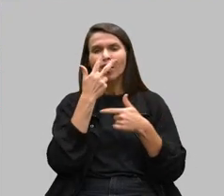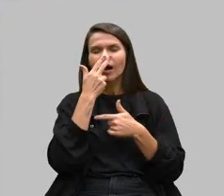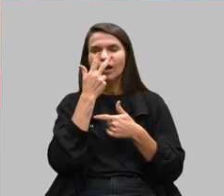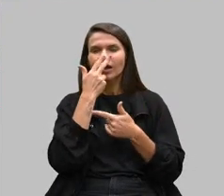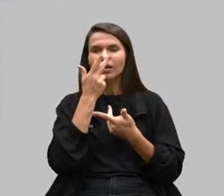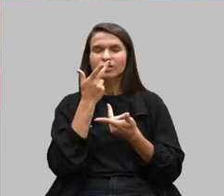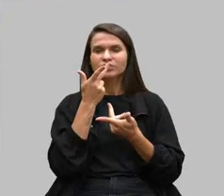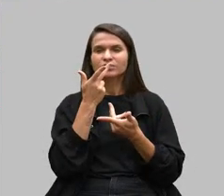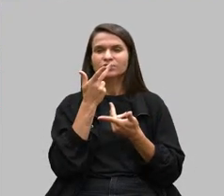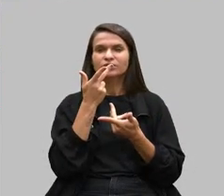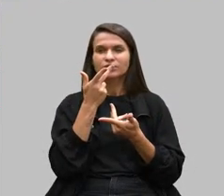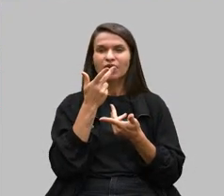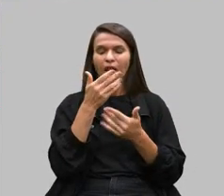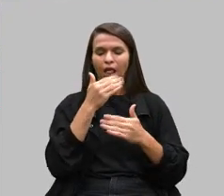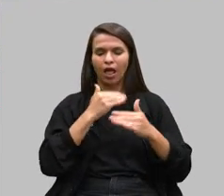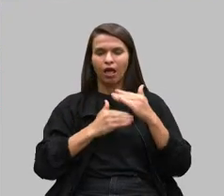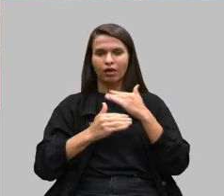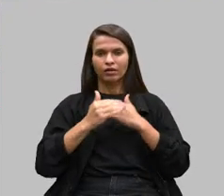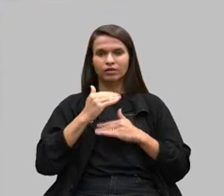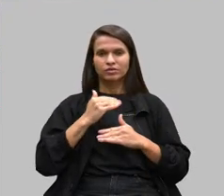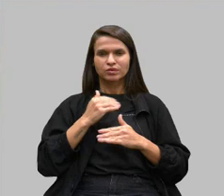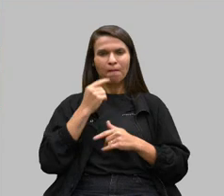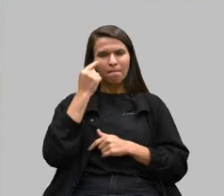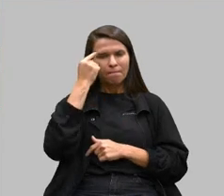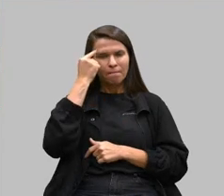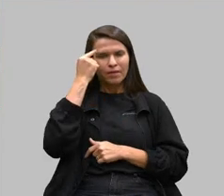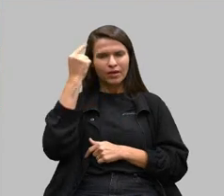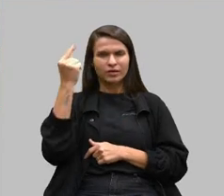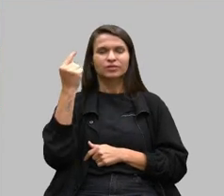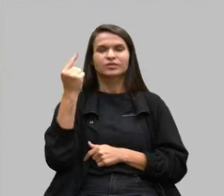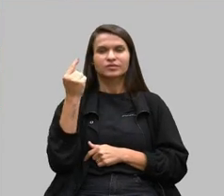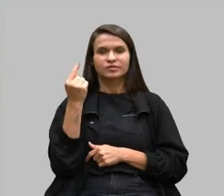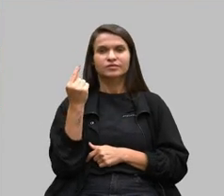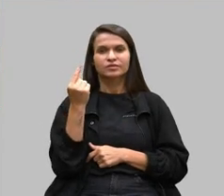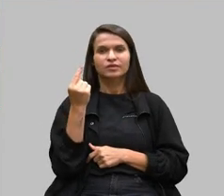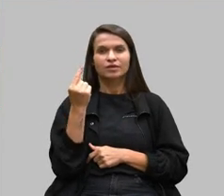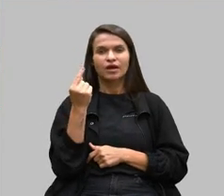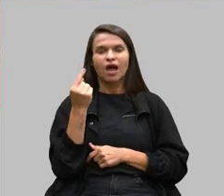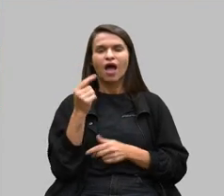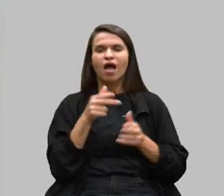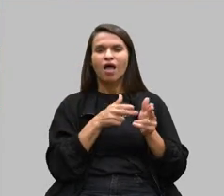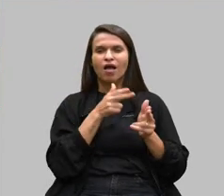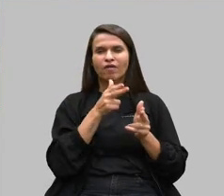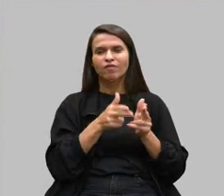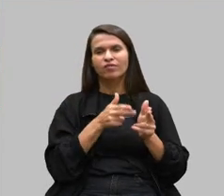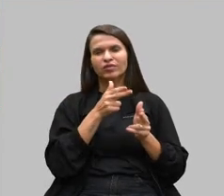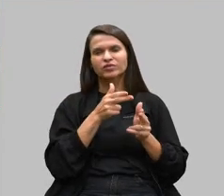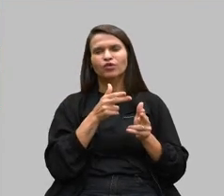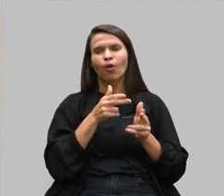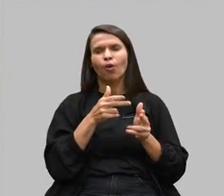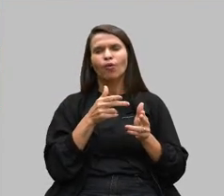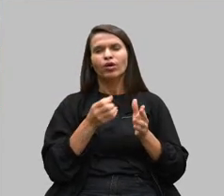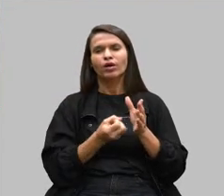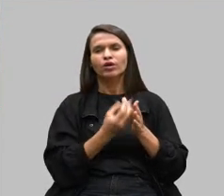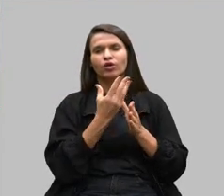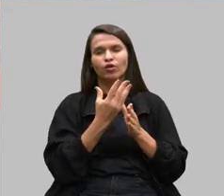questão da ferrovia ele regrediu imagina eh essa ferrovia chegou em Sarzedo em